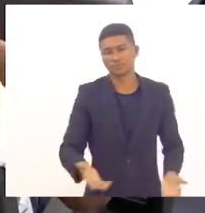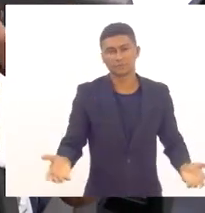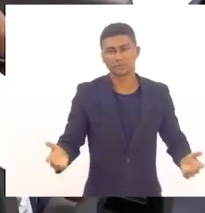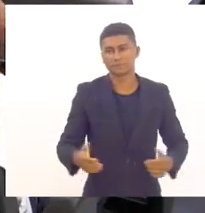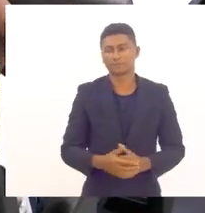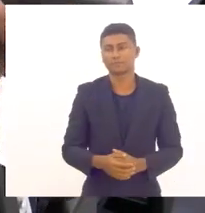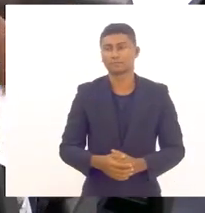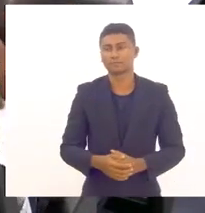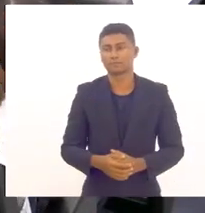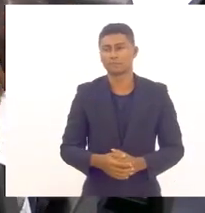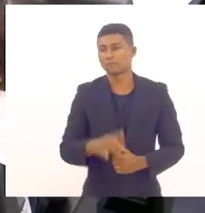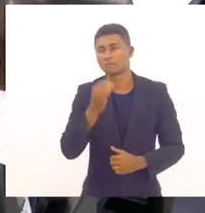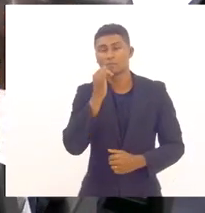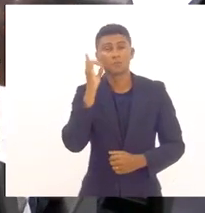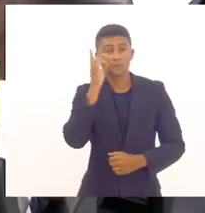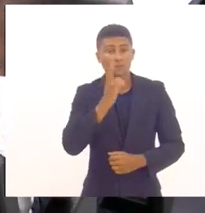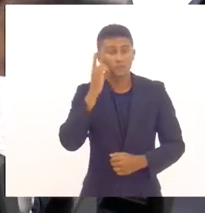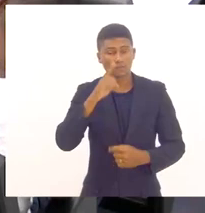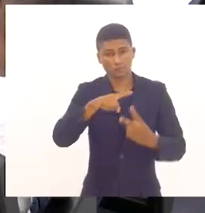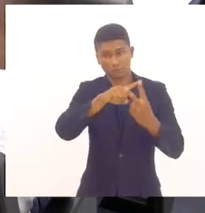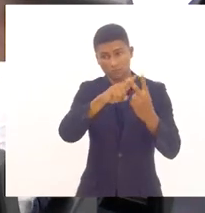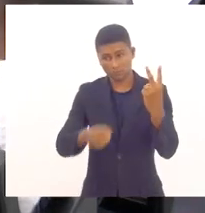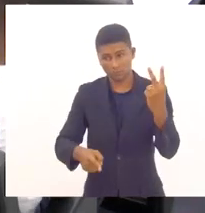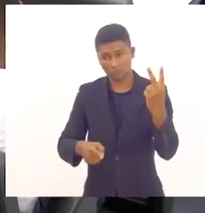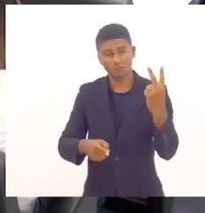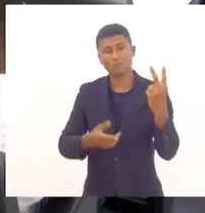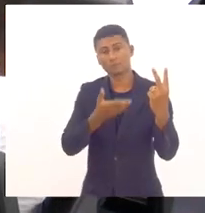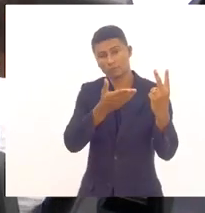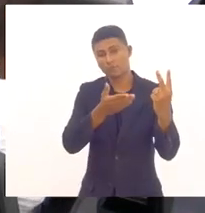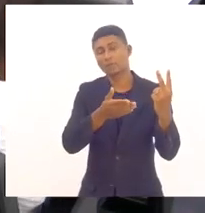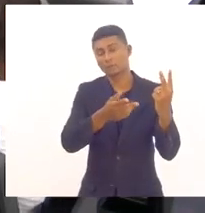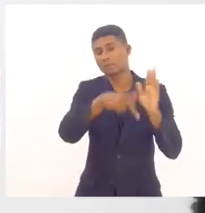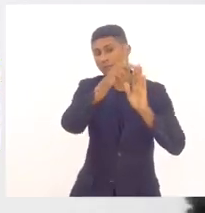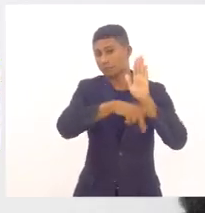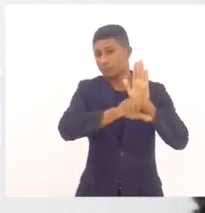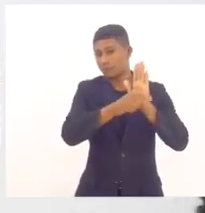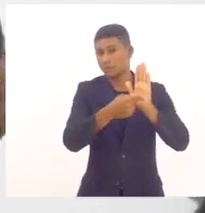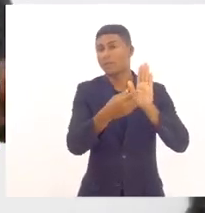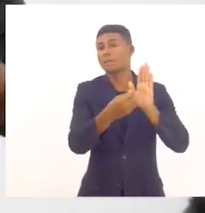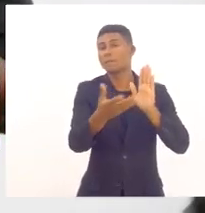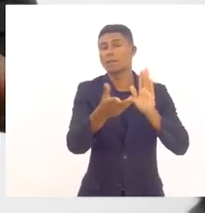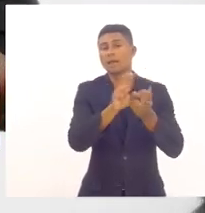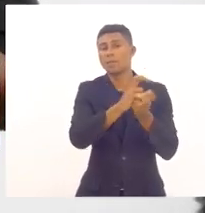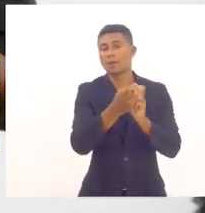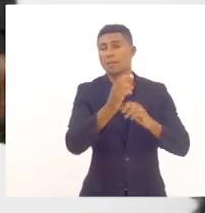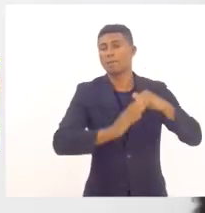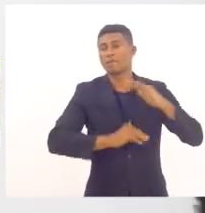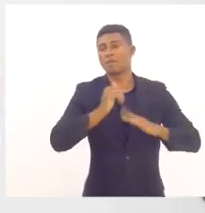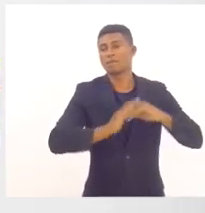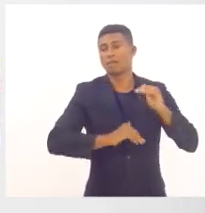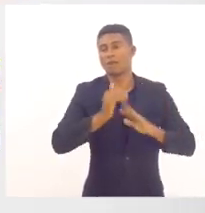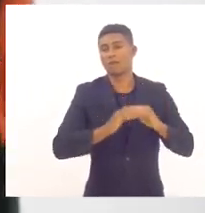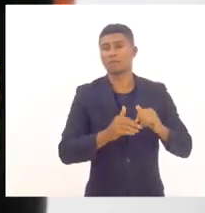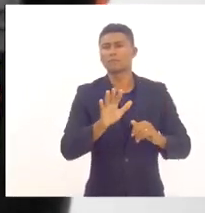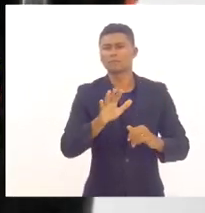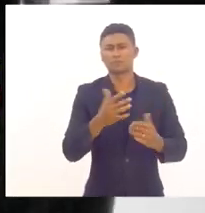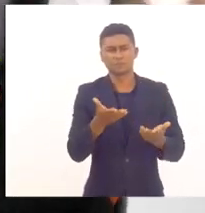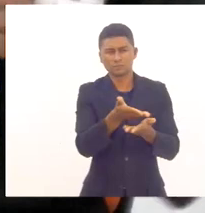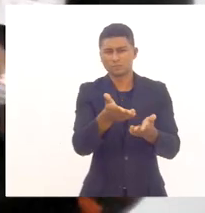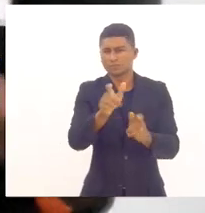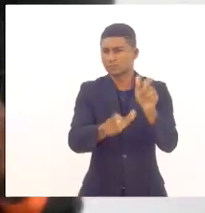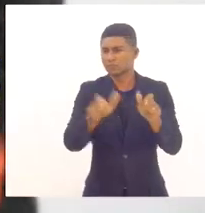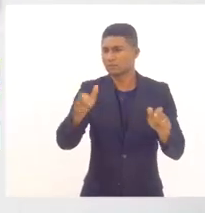Tipo, tem dois deputados aí que eu já li, que está com um projeto de lei, profissionalização da capoeira. Mas o capoeira que deveria